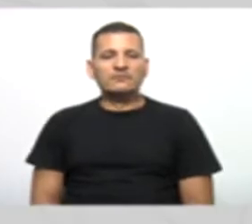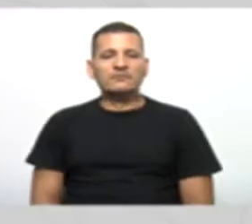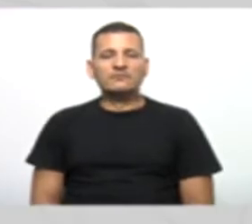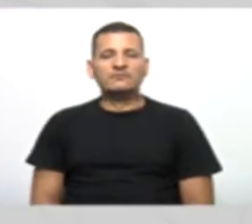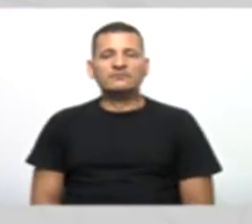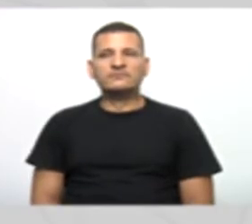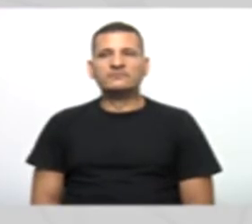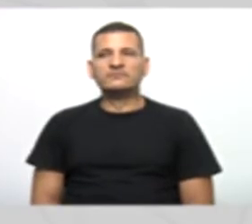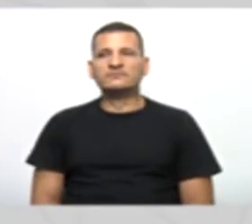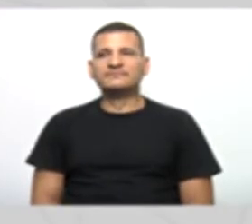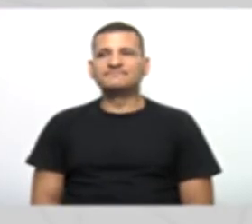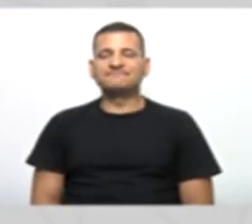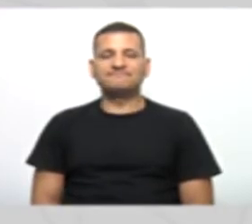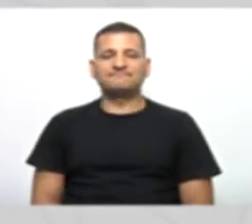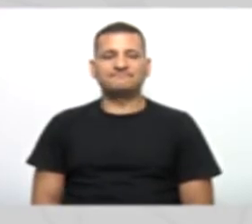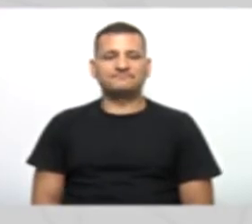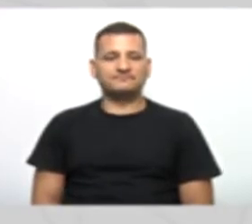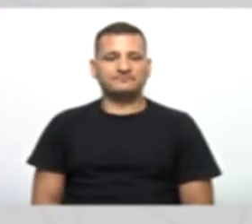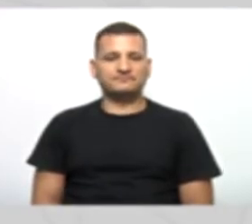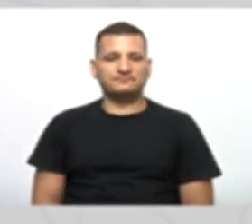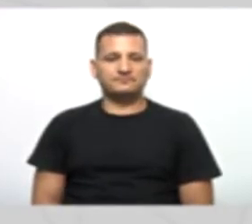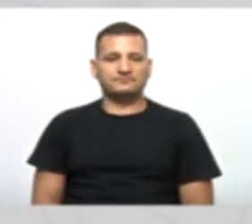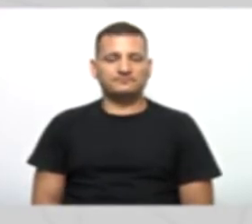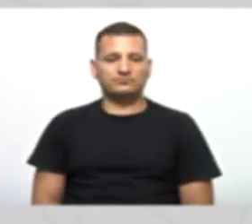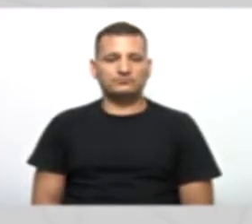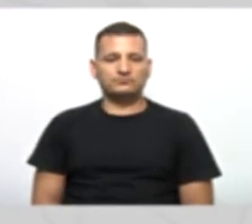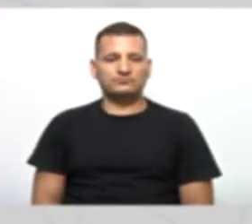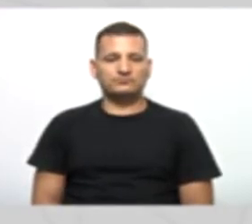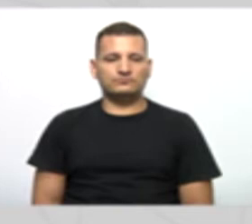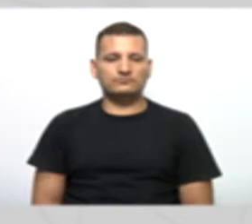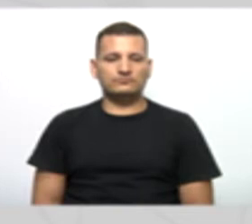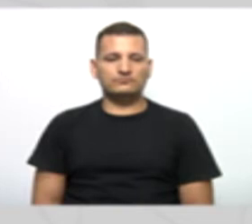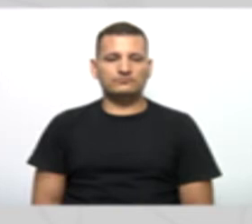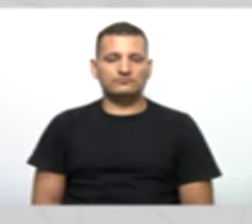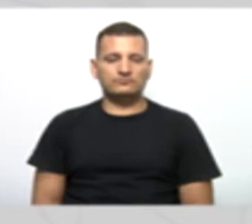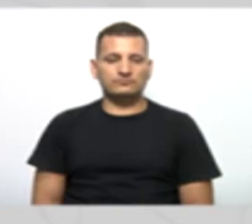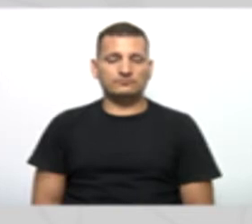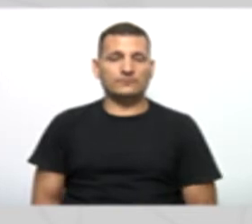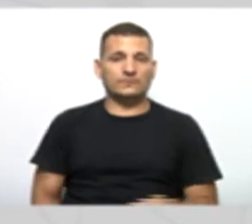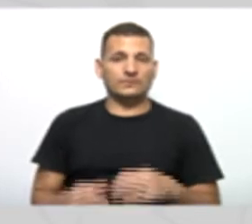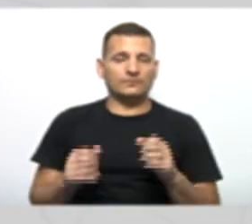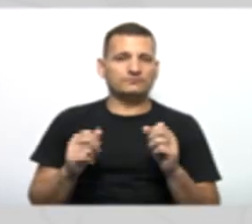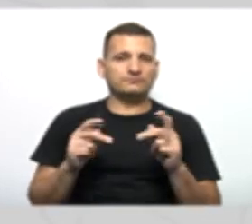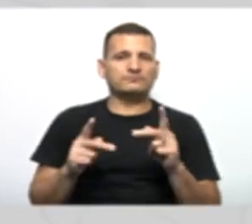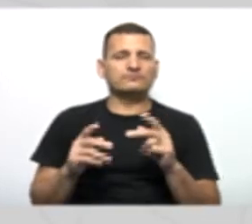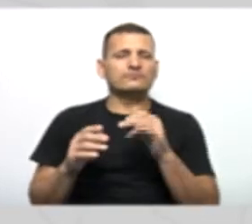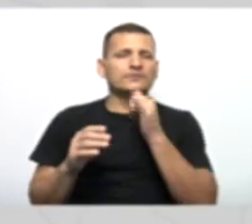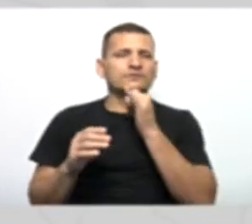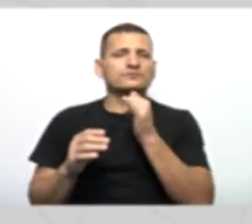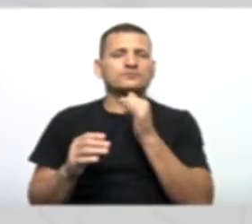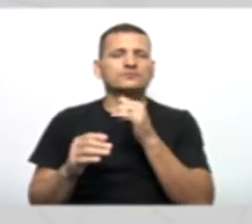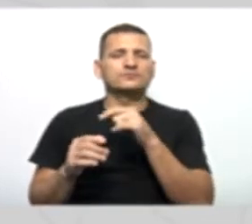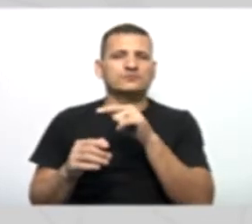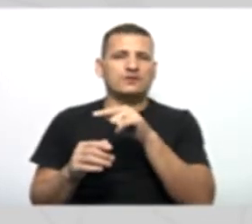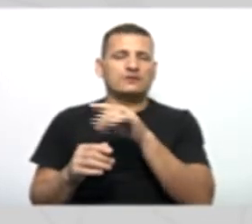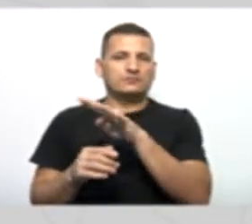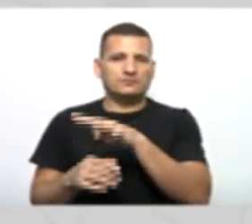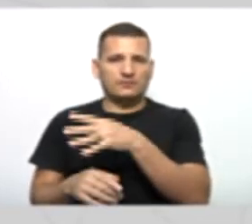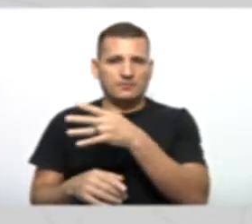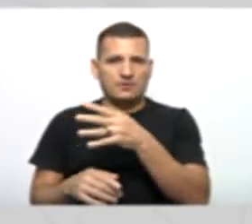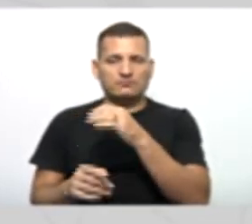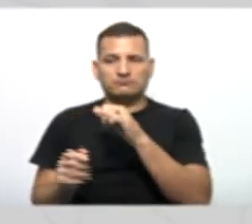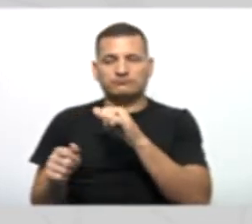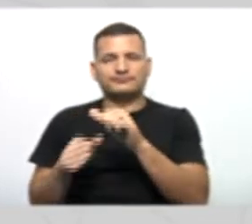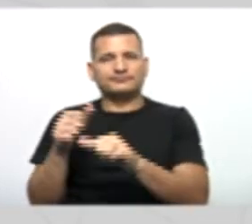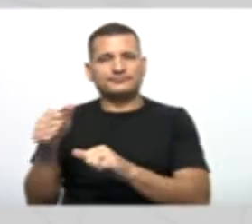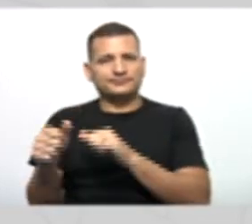Ok. Então, describe mostra. Muito bem. Se eu quiser fazer alterações na minha tabela, olha só,